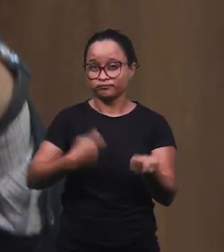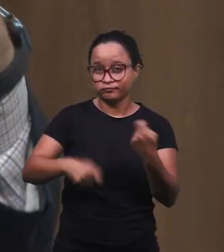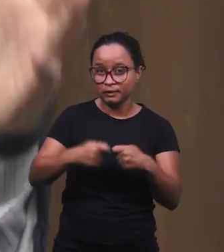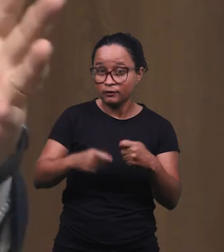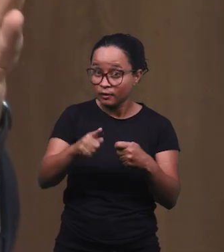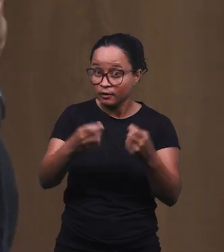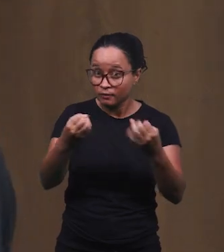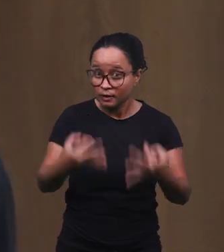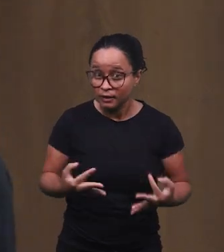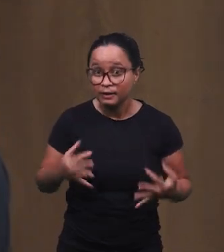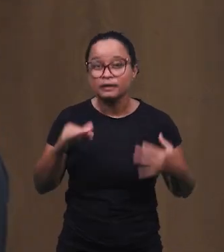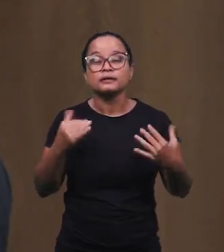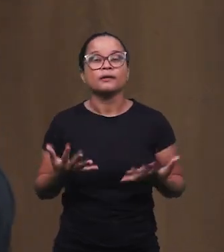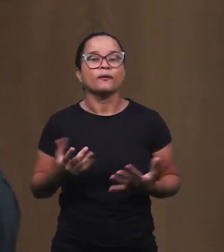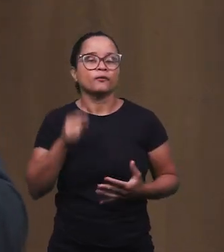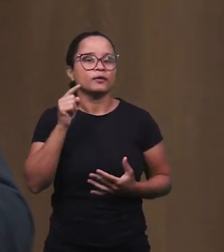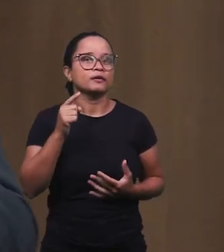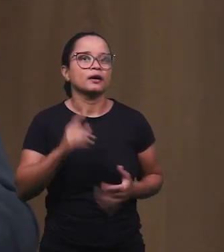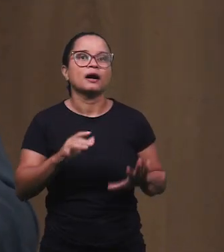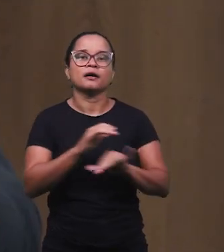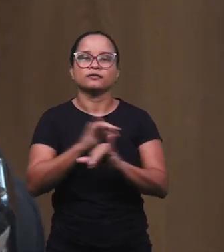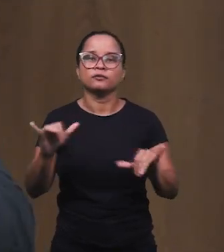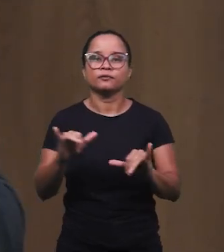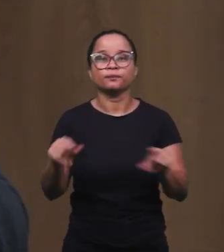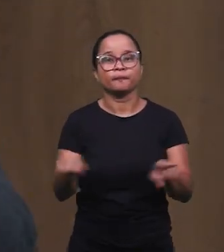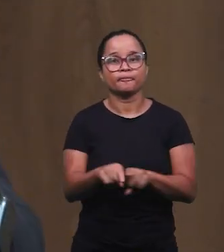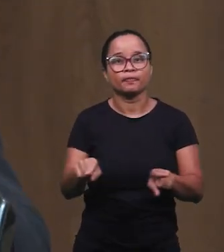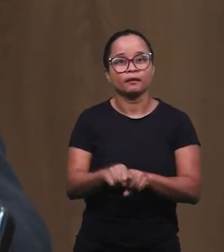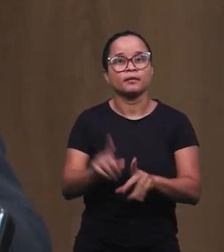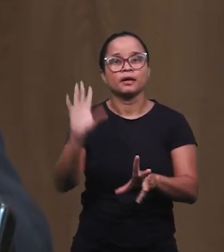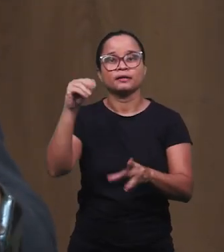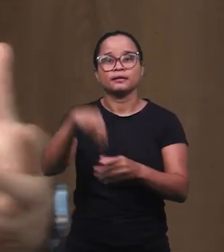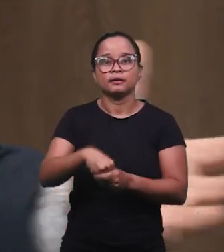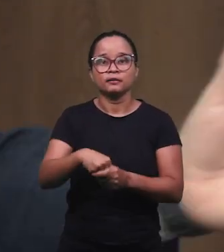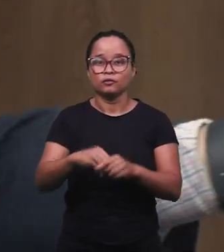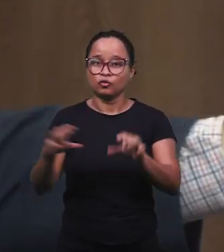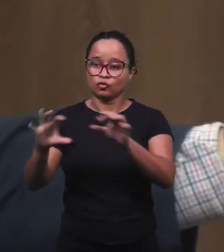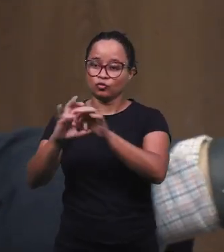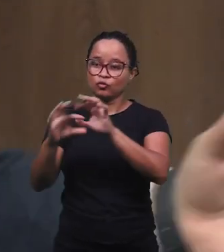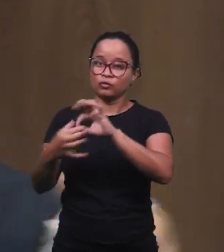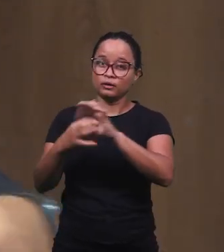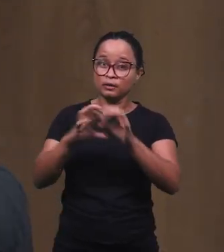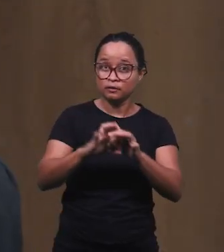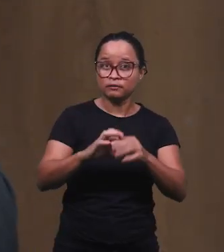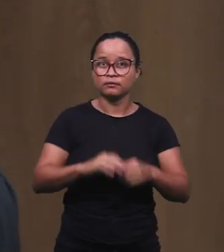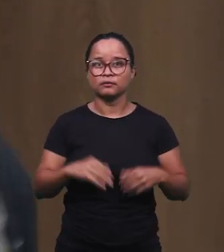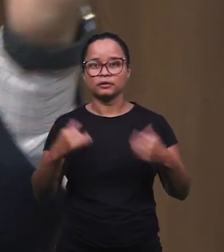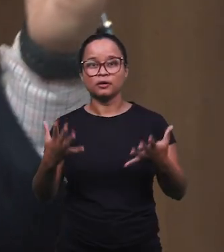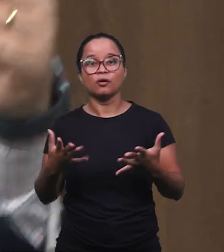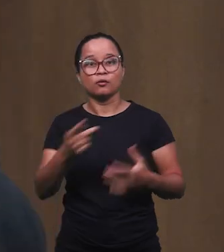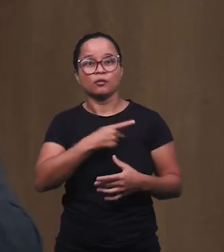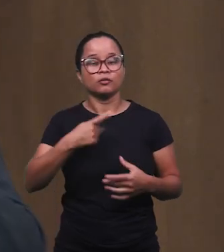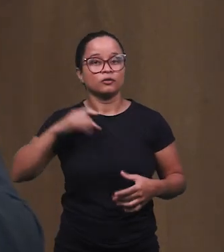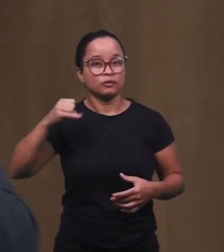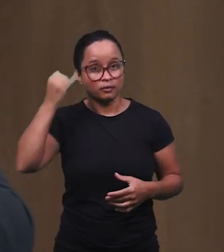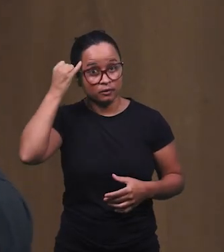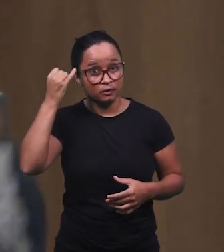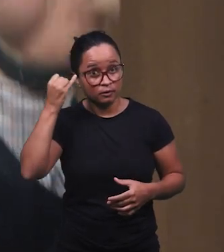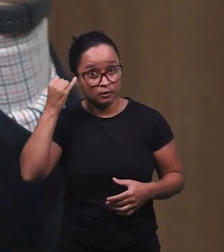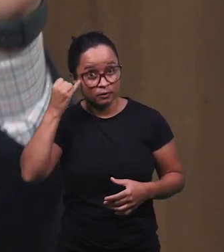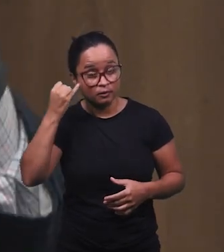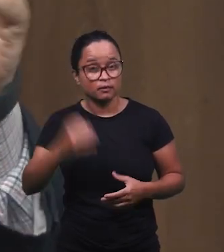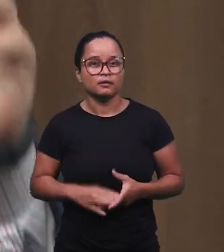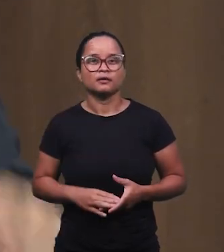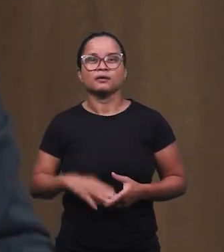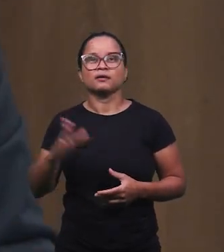finanças. Você fala, coloque a mensagem também dentro do contexto. Porque como o pastor Josias, ele mencionou a respeito de inteligência artificial, eu